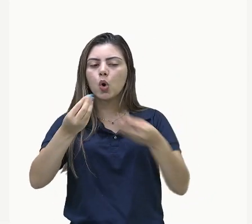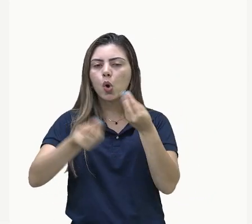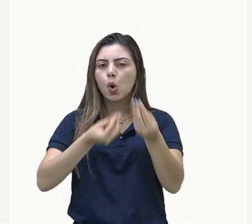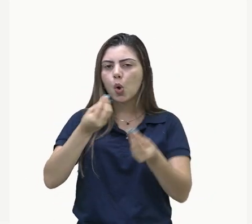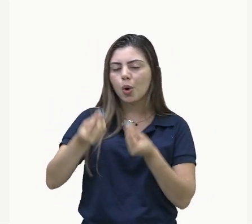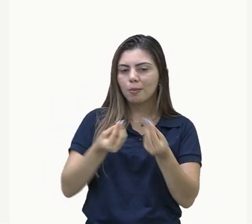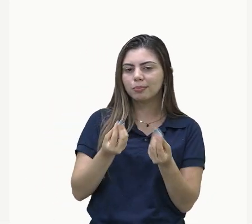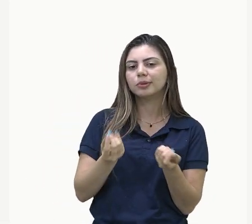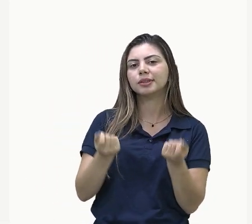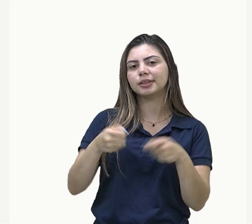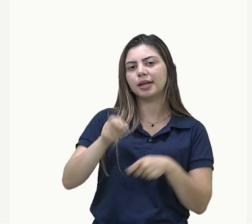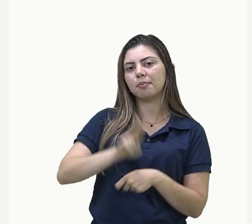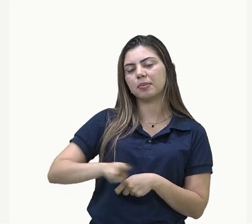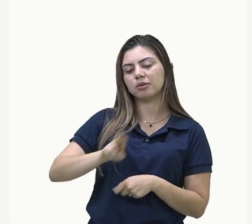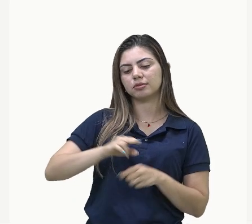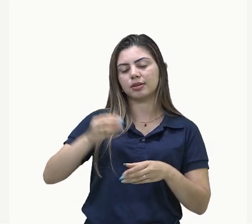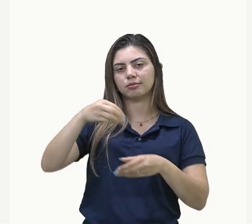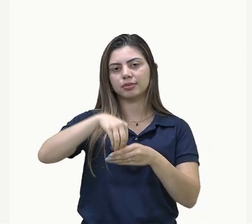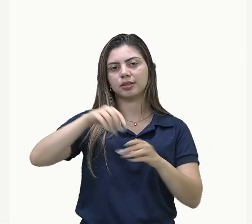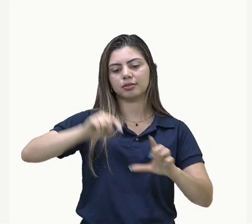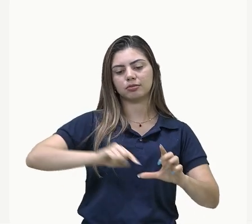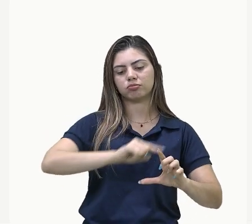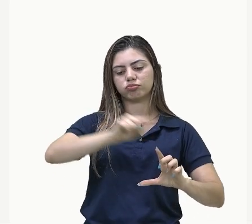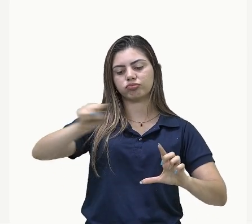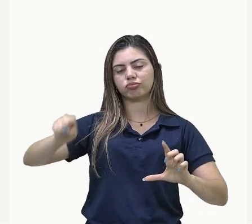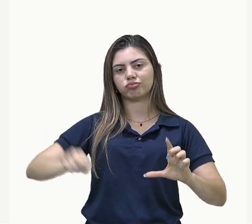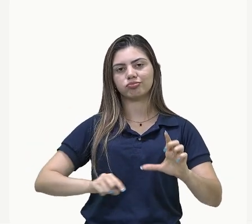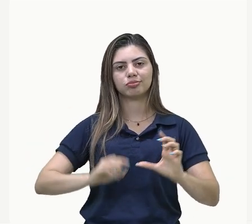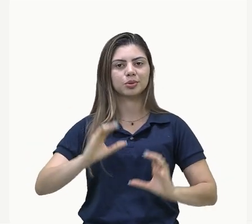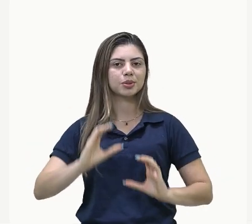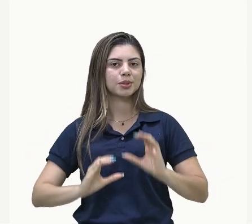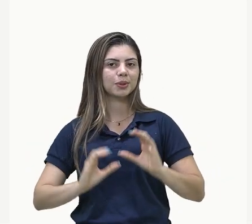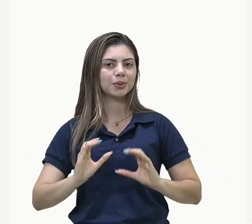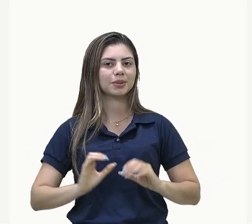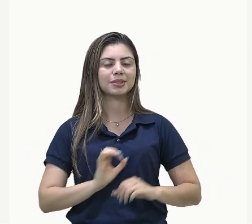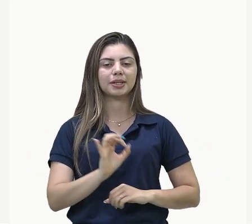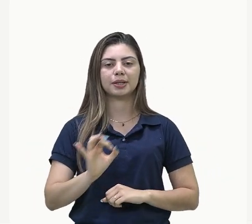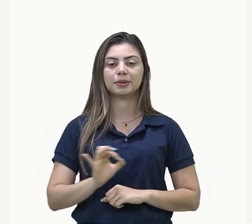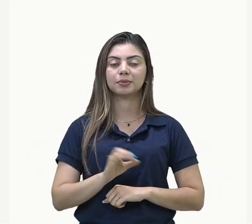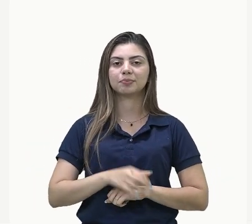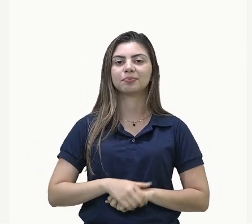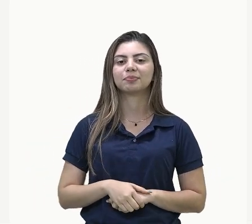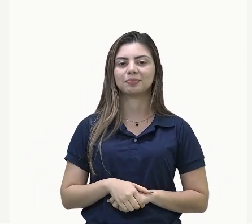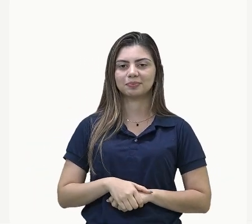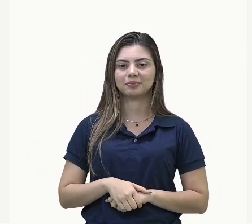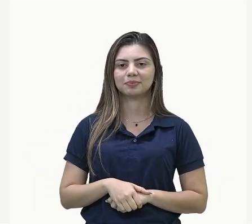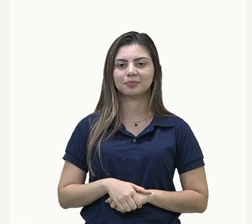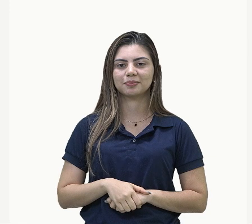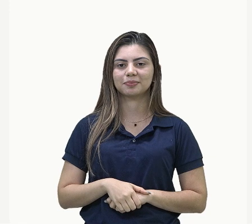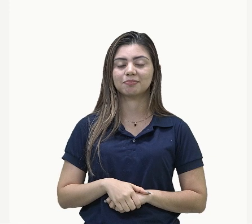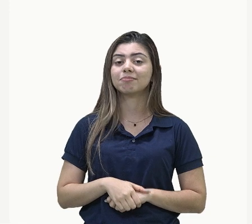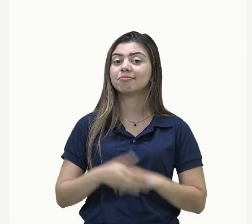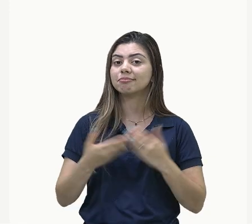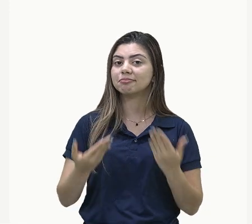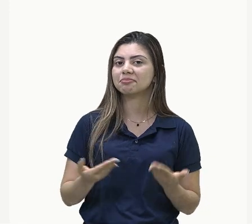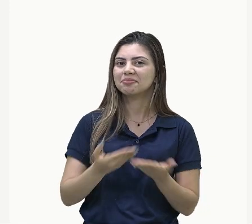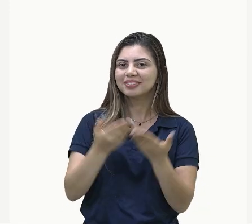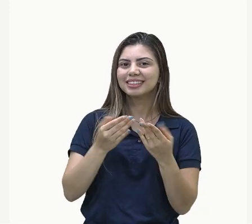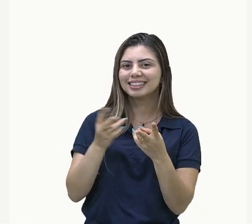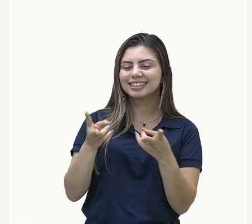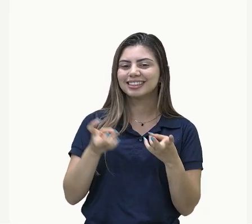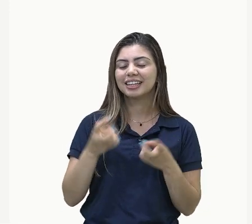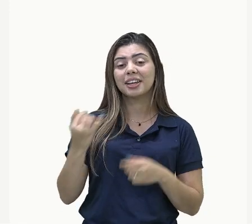e consumida em um circuito. Vejam que é muito importante